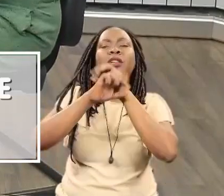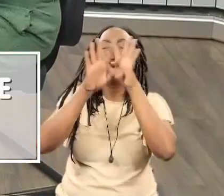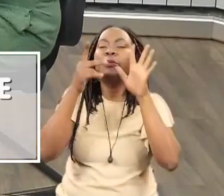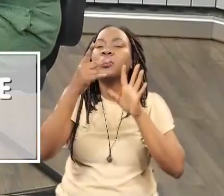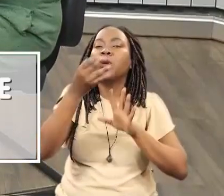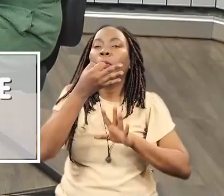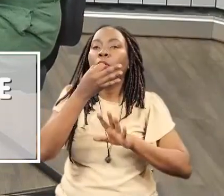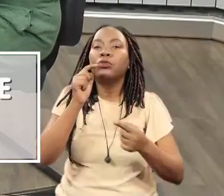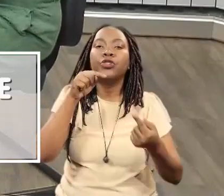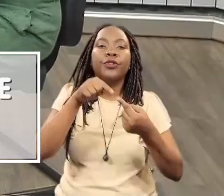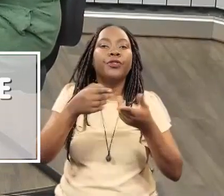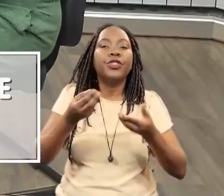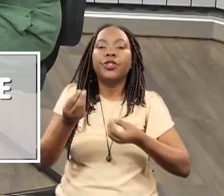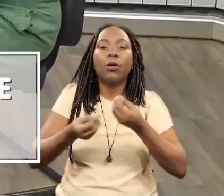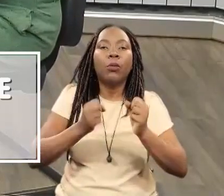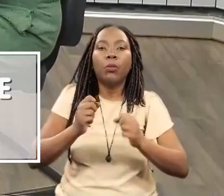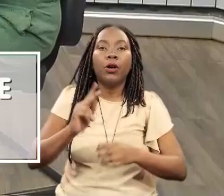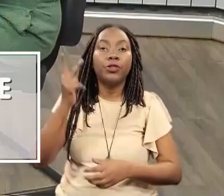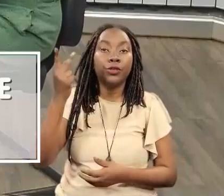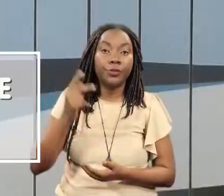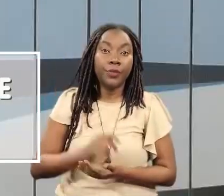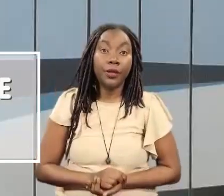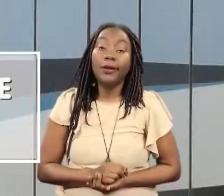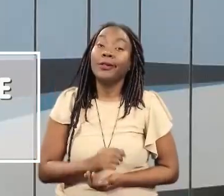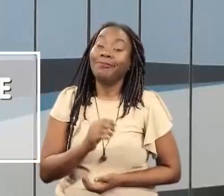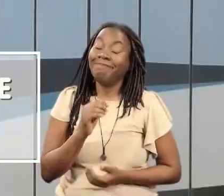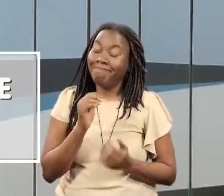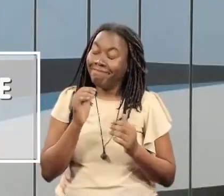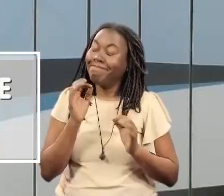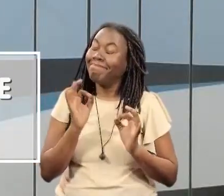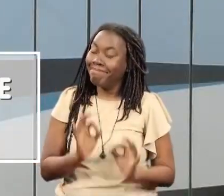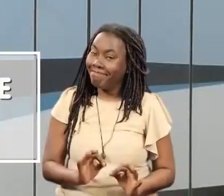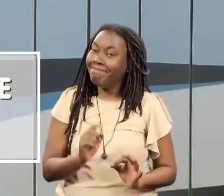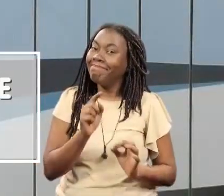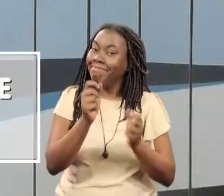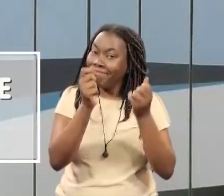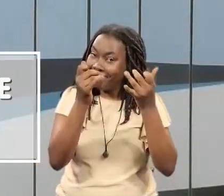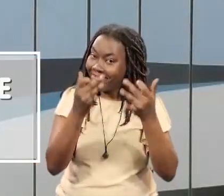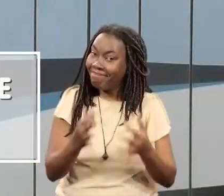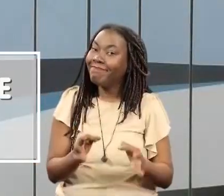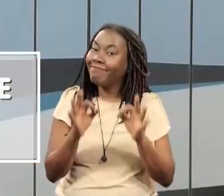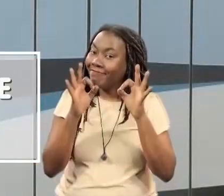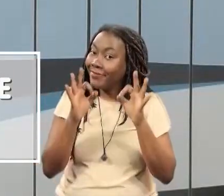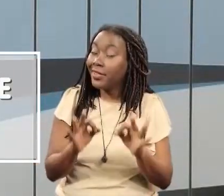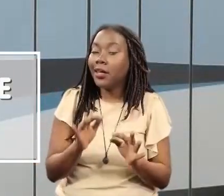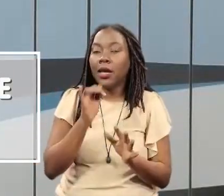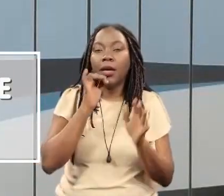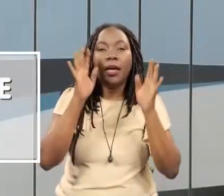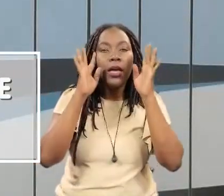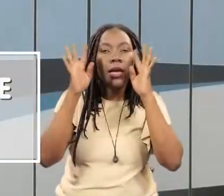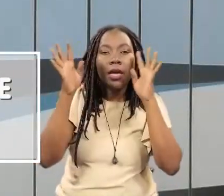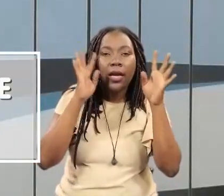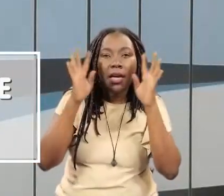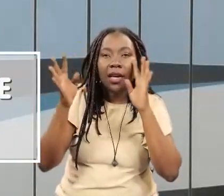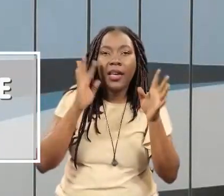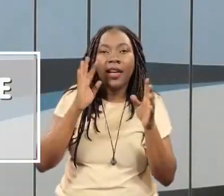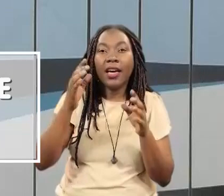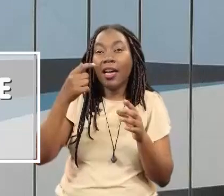vista sobre isso? Como isso pode acontecer? Sem dúvida, muito bem colocado. Vamos pensar que uma demência